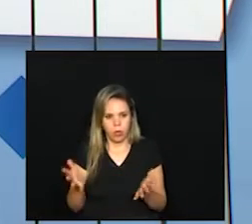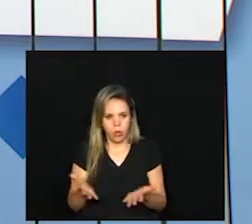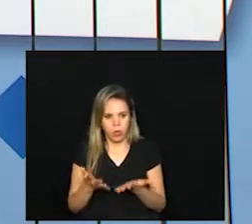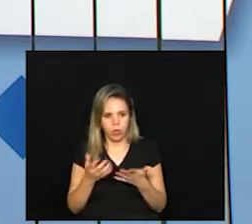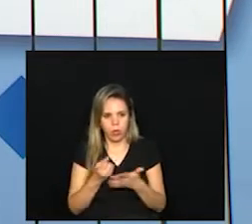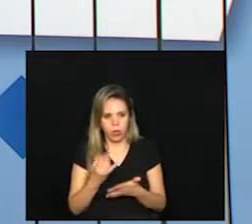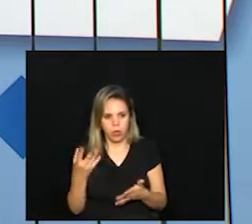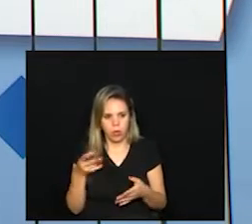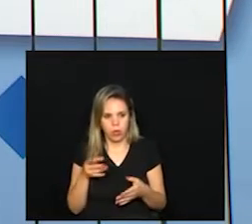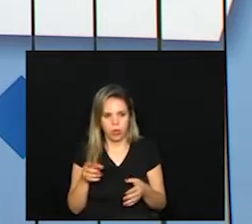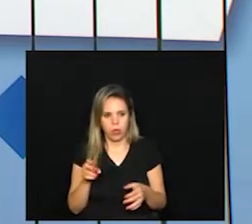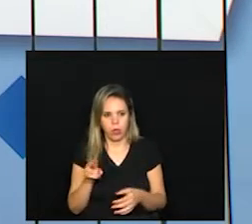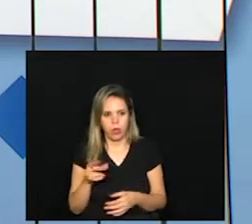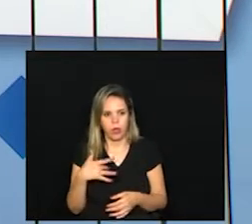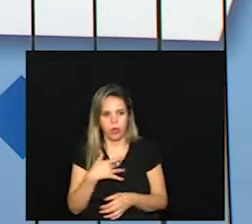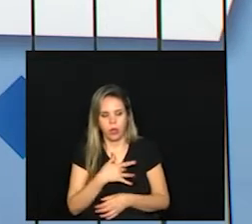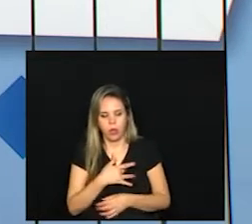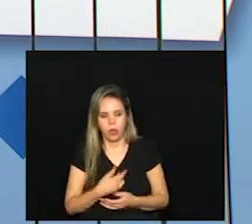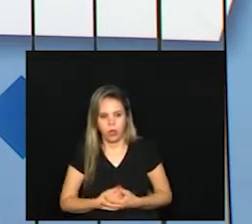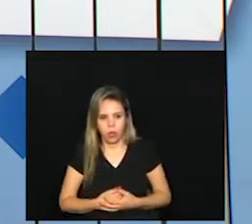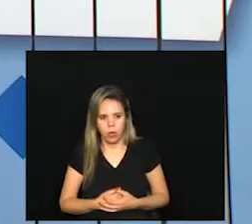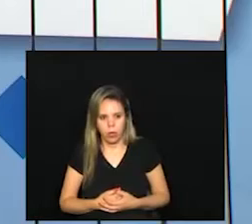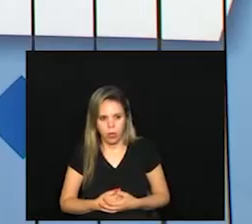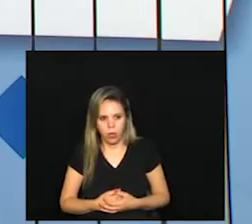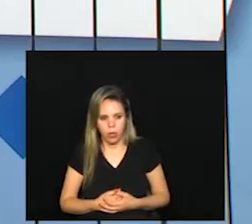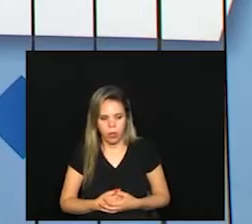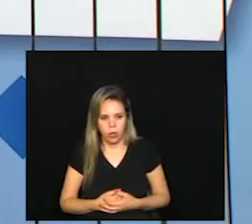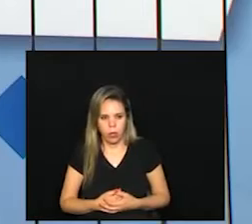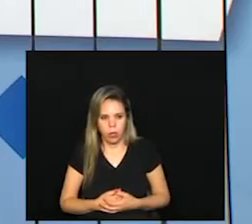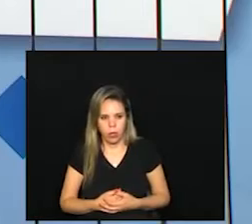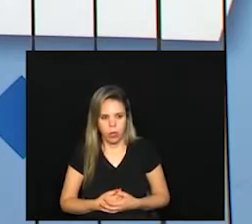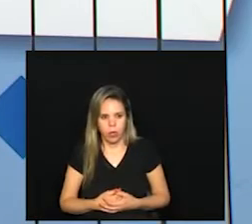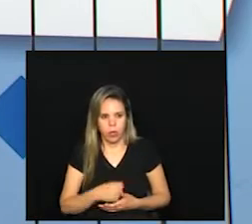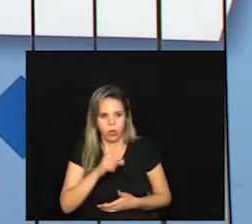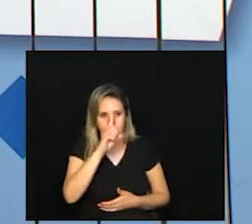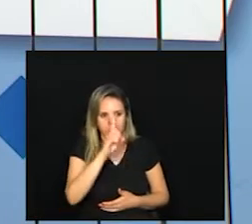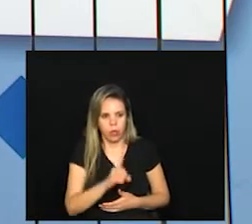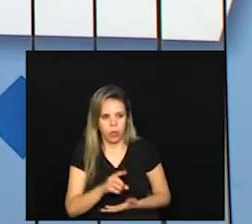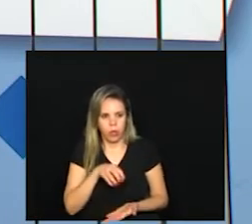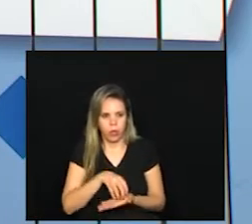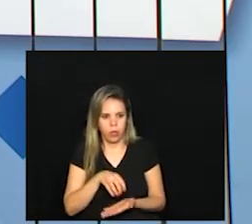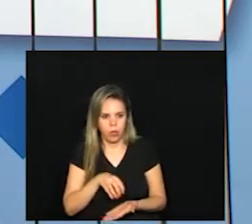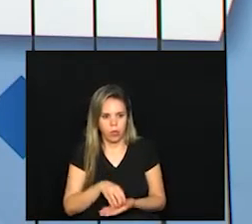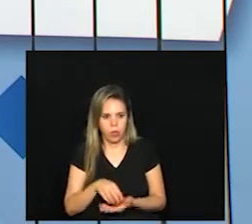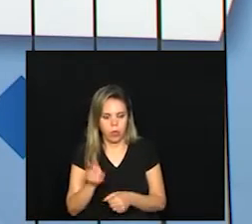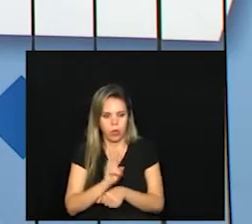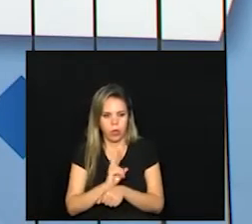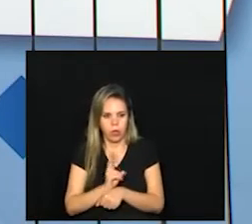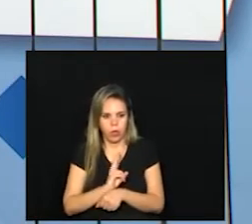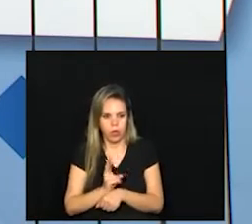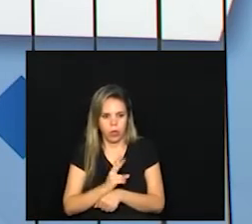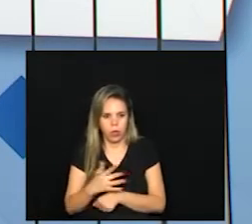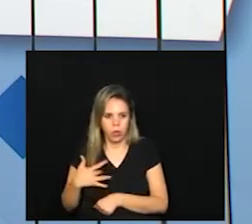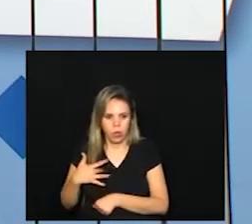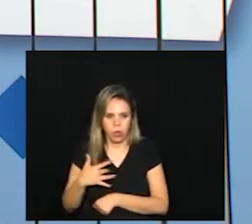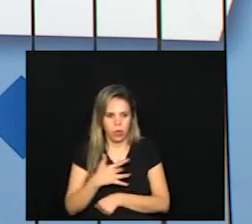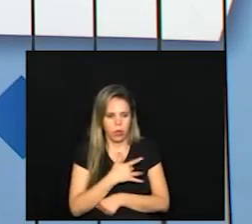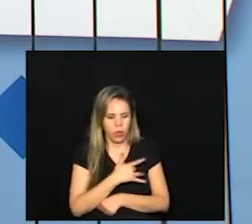sobre o sistema de saúde. E neste contexto, a diretora do Departamento de Vigilância em